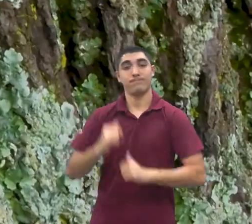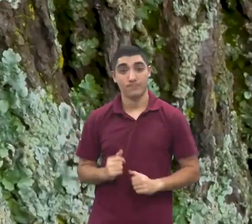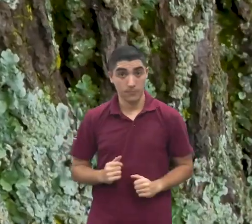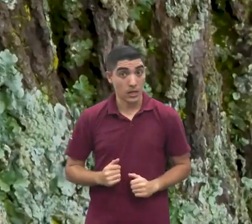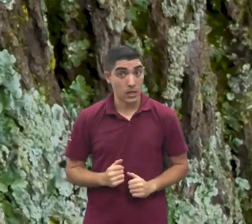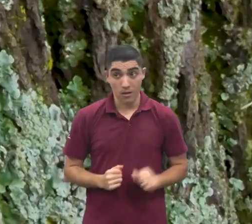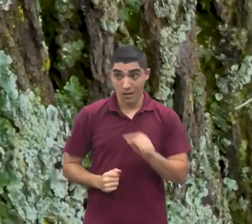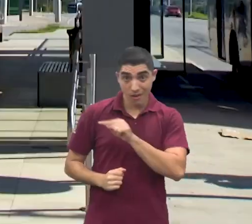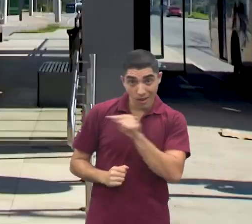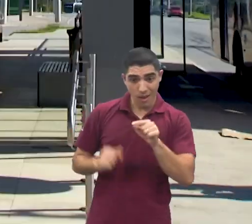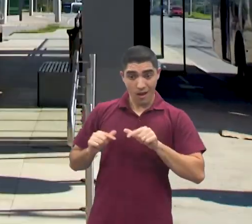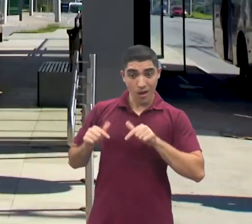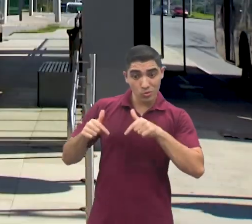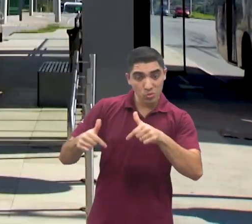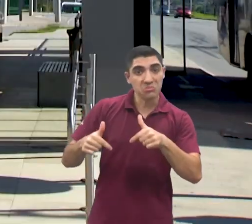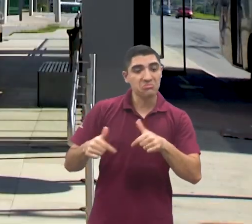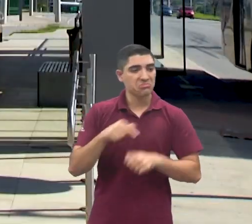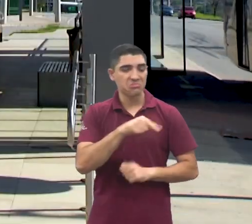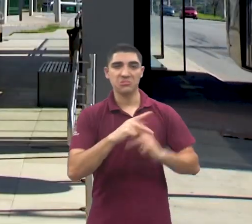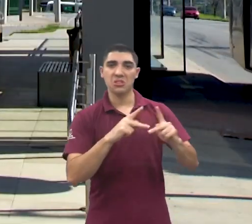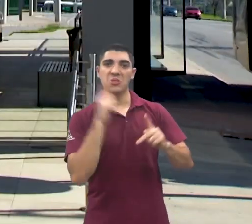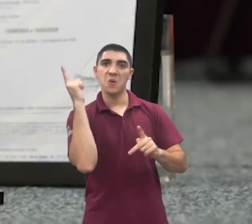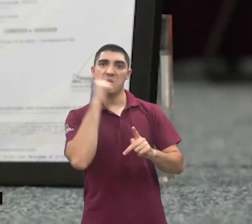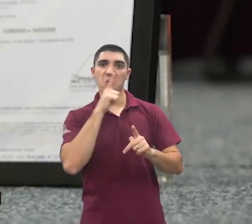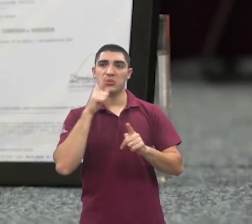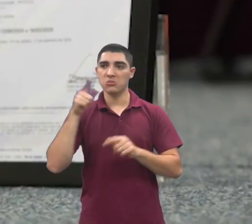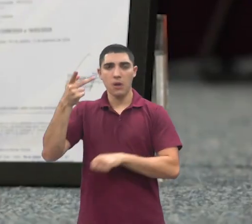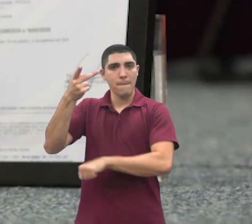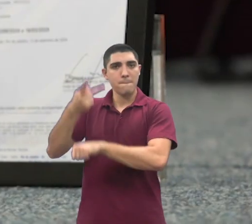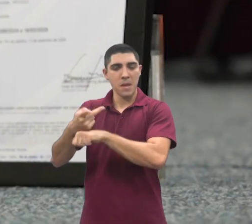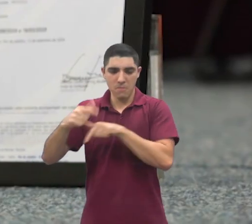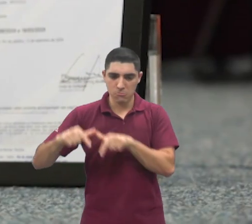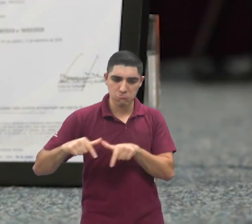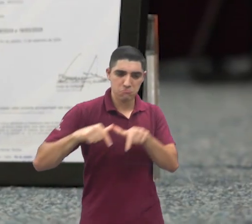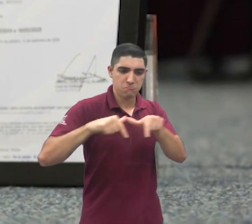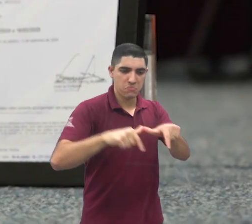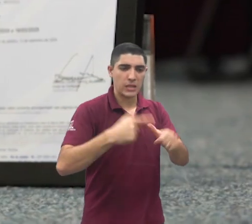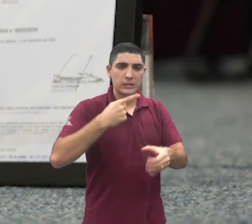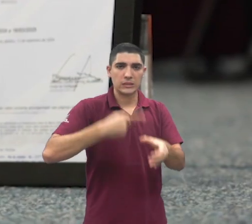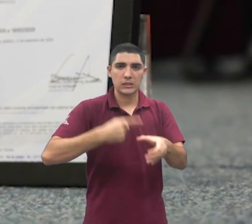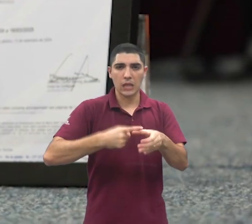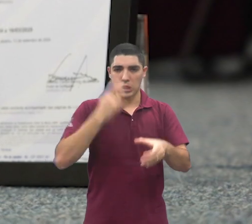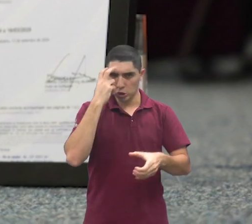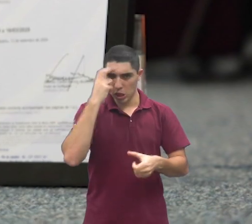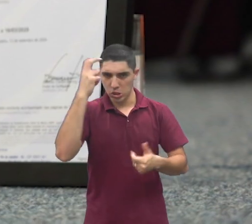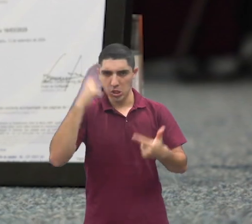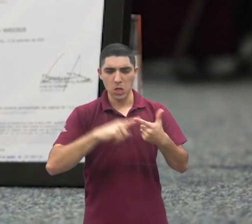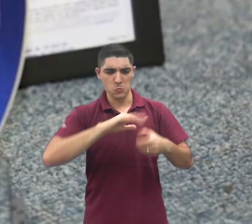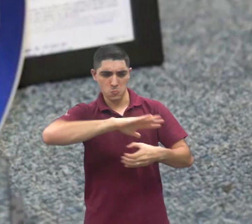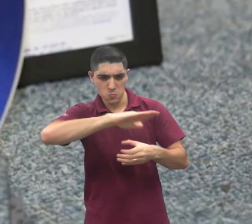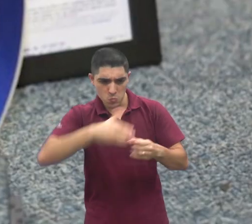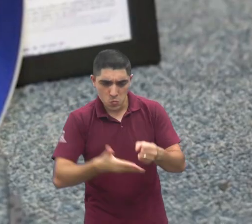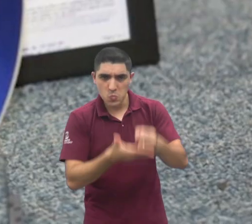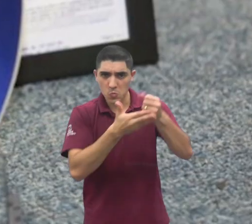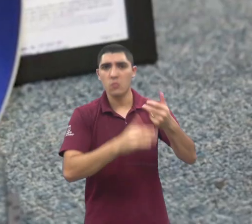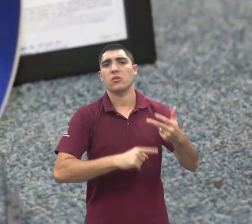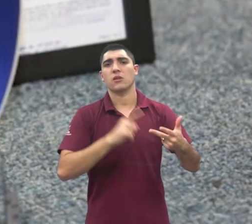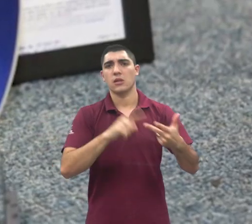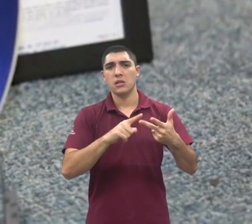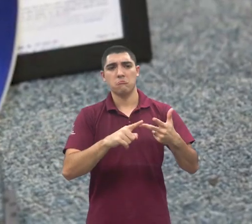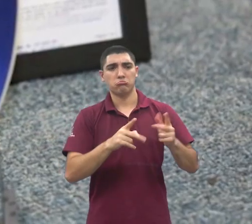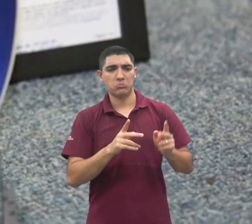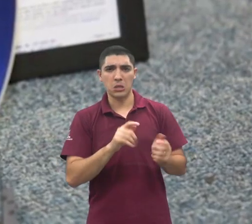Essas iniciativas garantiram a São José o título de cidade inteligente, sustentável e resiliente, emitido